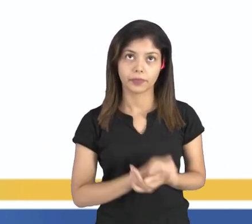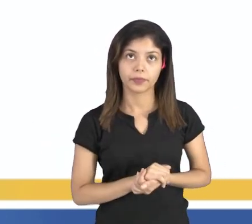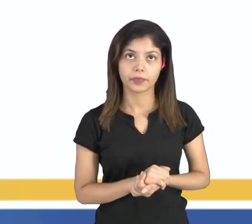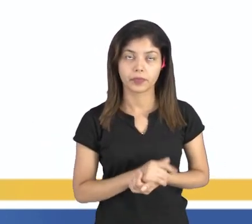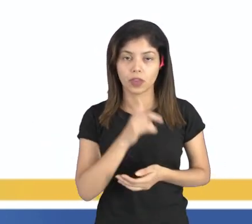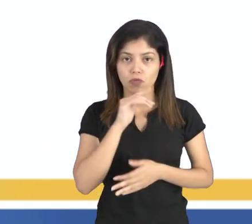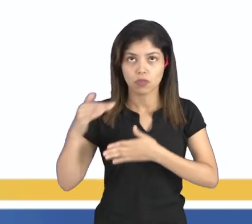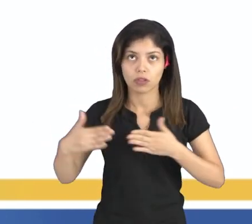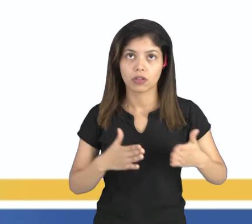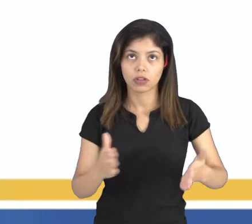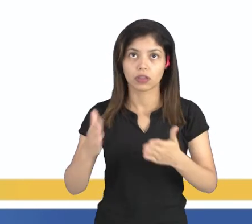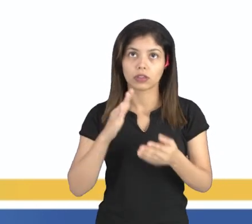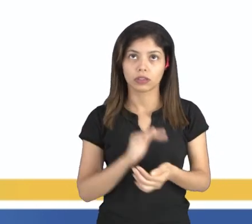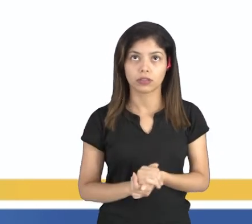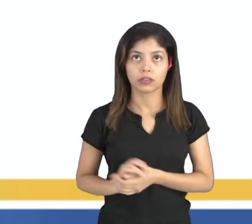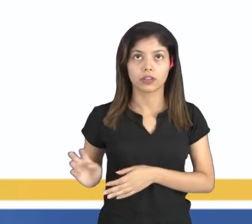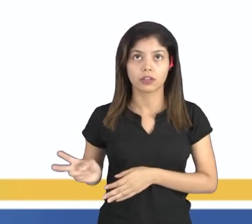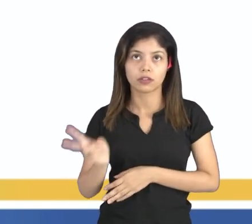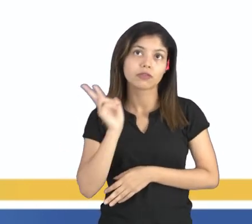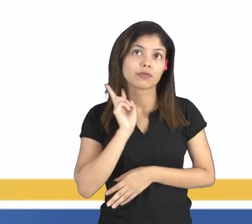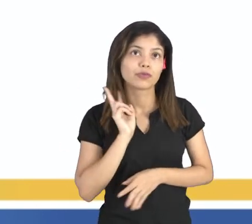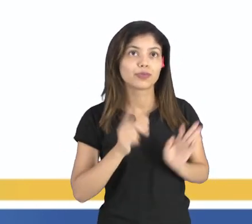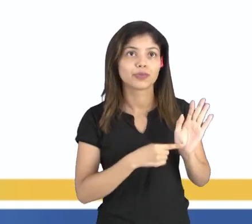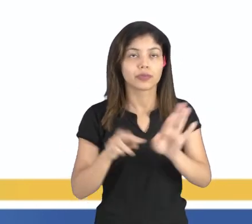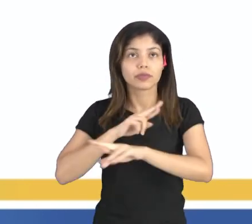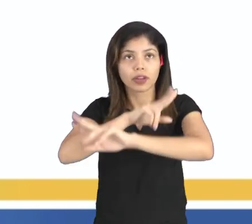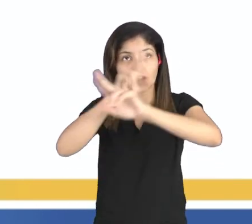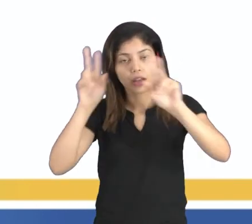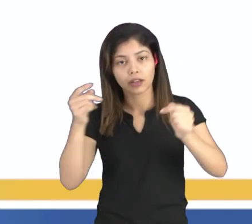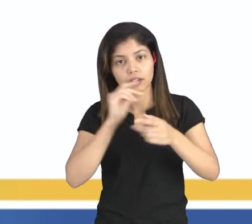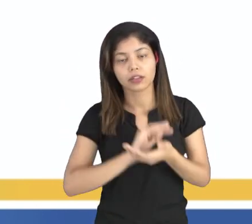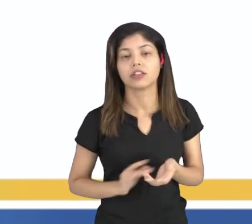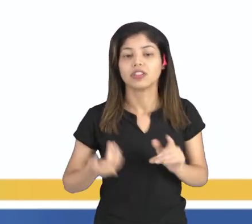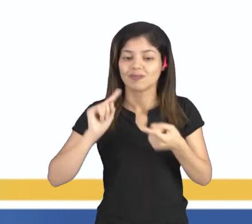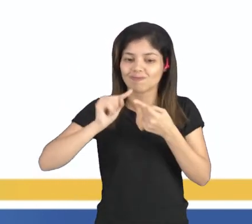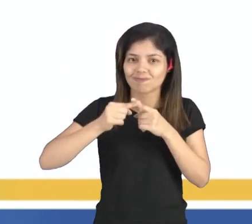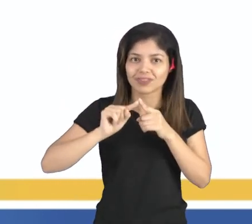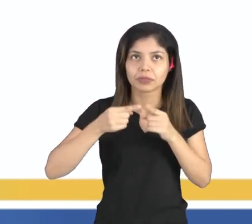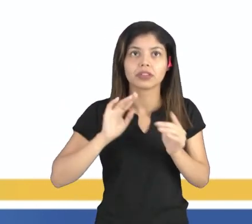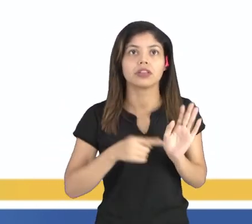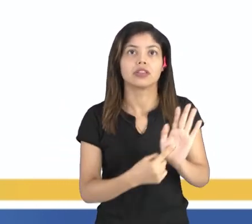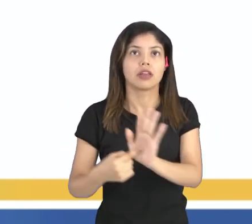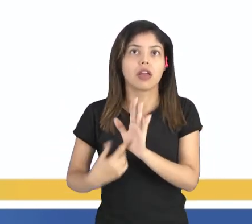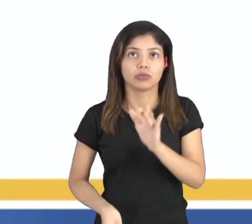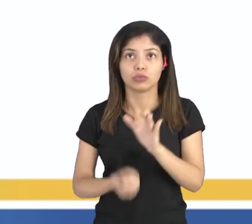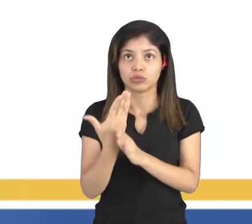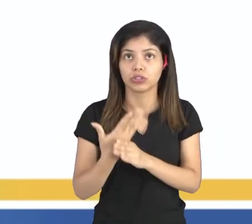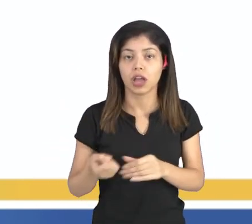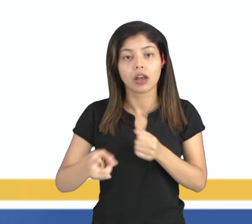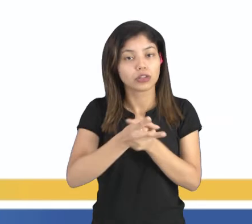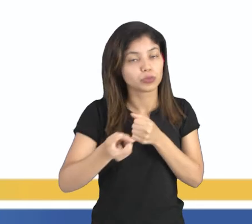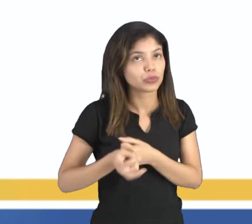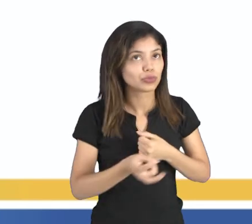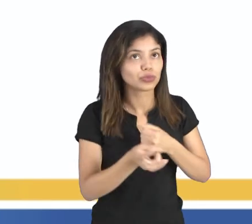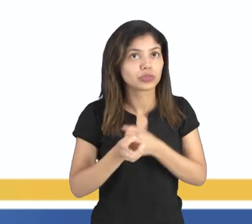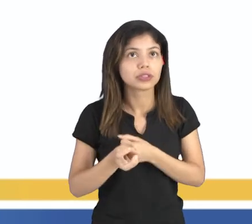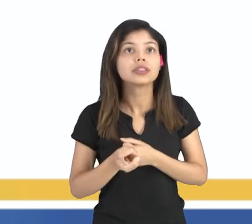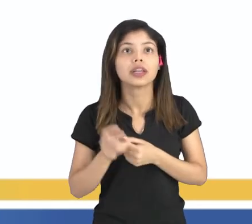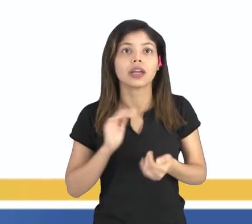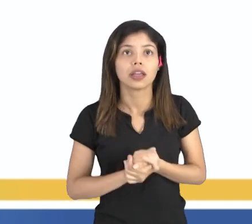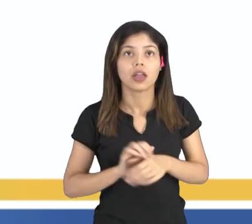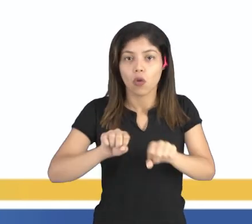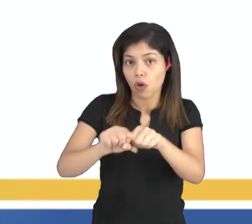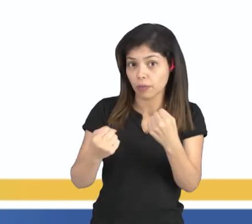Os mananciais de água são vítimas de várias formas de contaminação, sendo uma delas as de origem de exploração mineral.